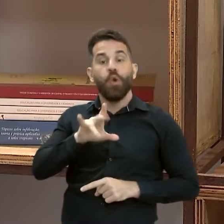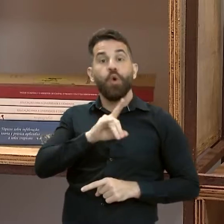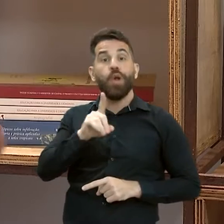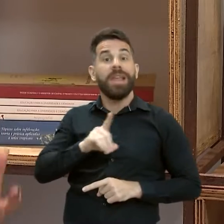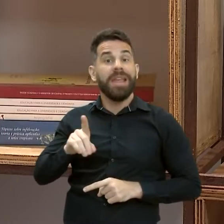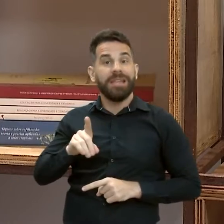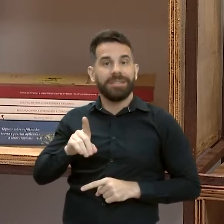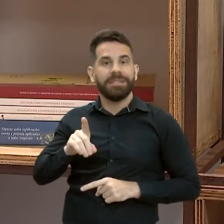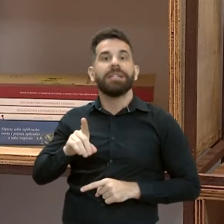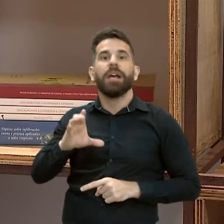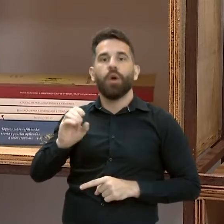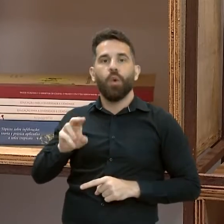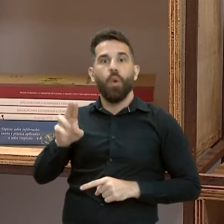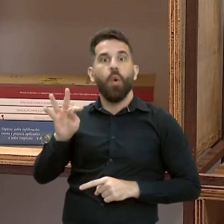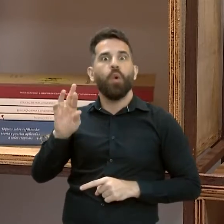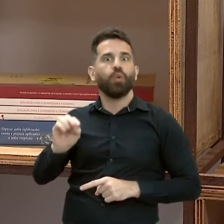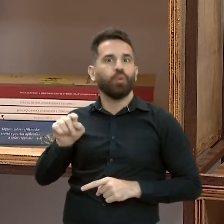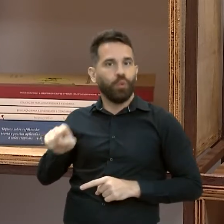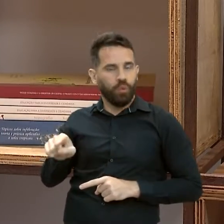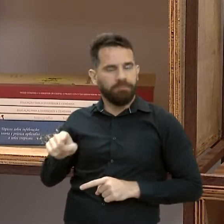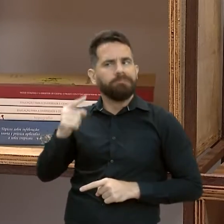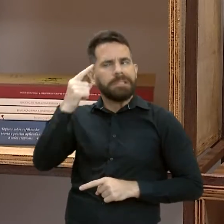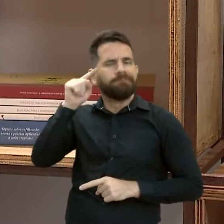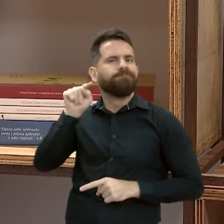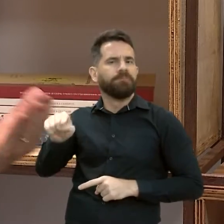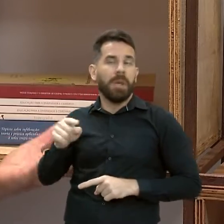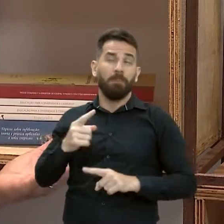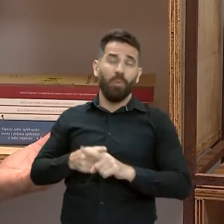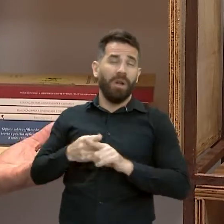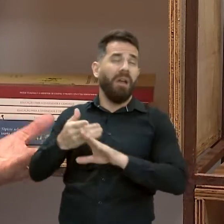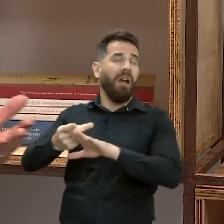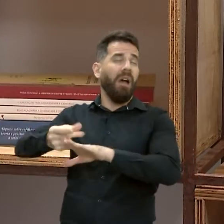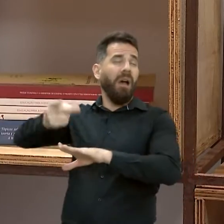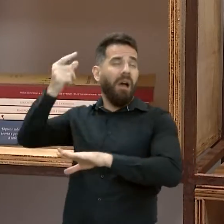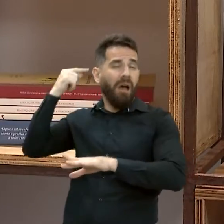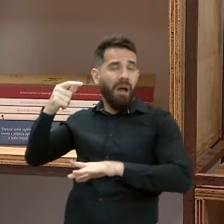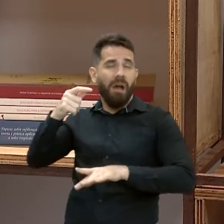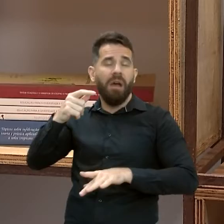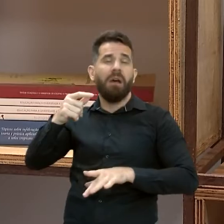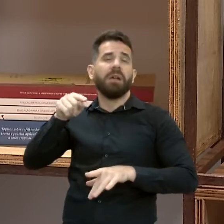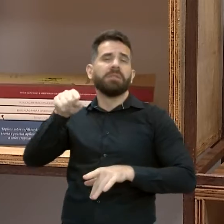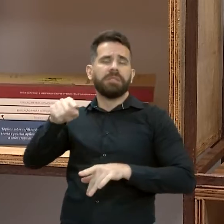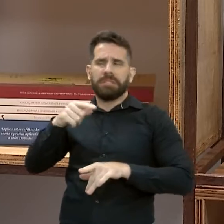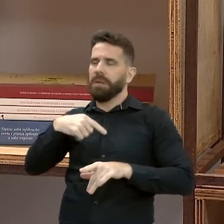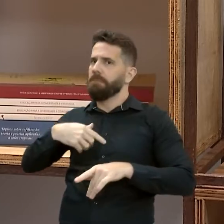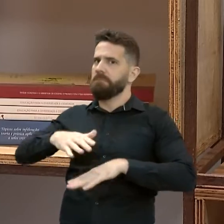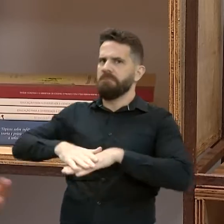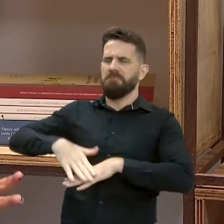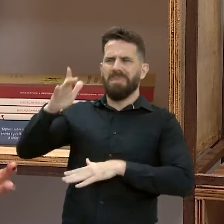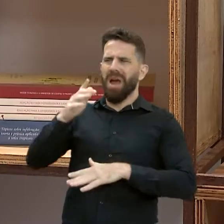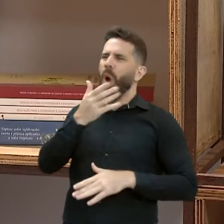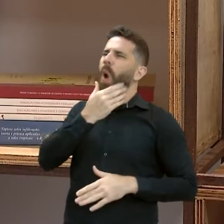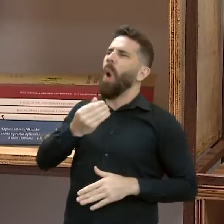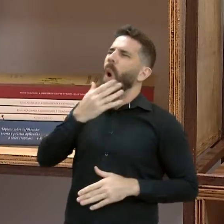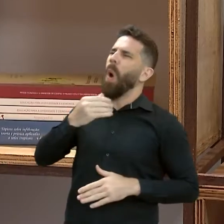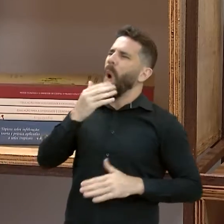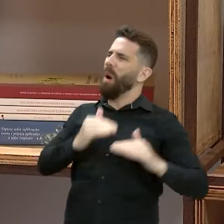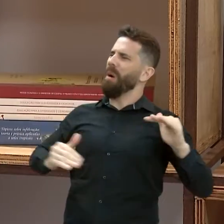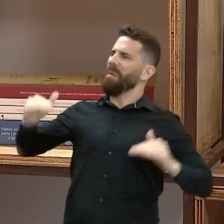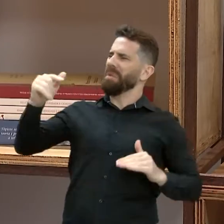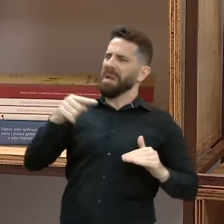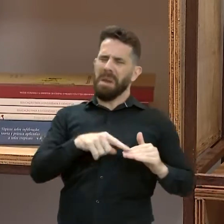goiana, patriarcal, não, isso seria inadmissível. Muitas mulheres se escondiam atrás de pseudônimos. E ela não, ela